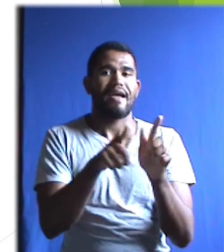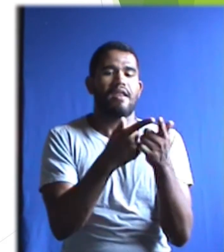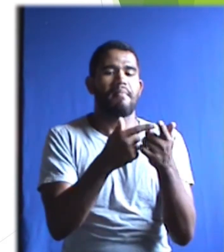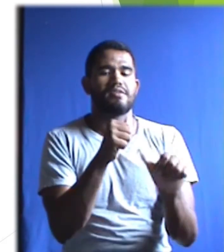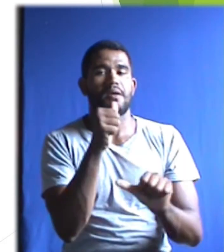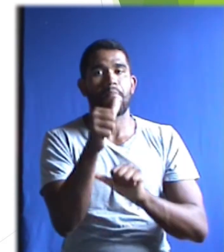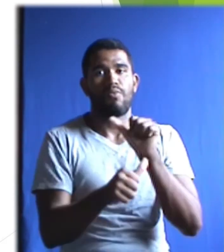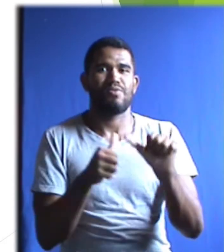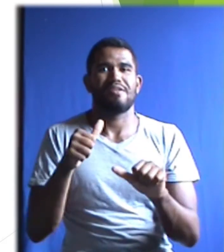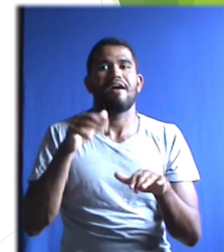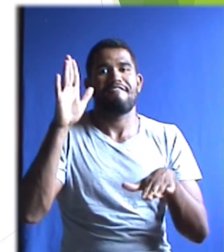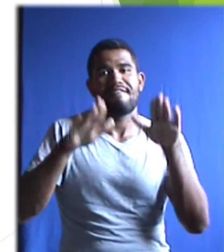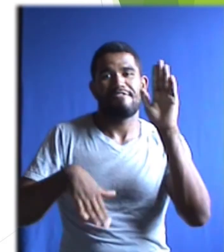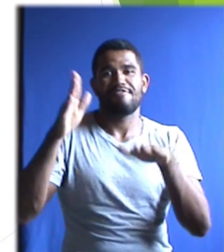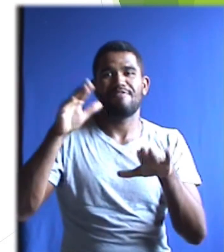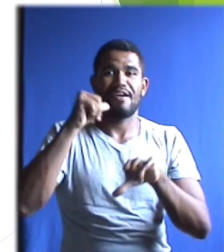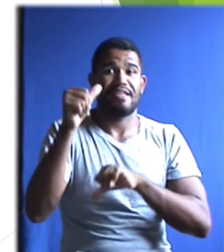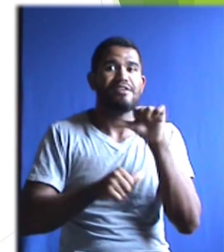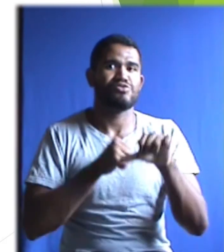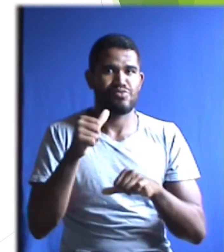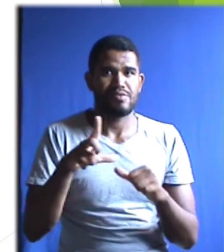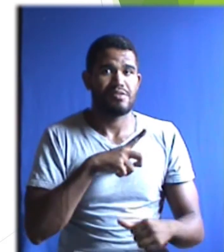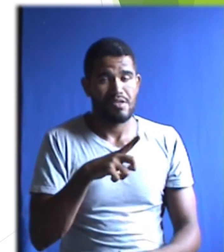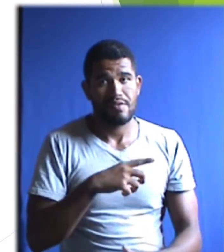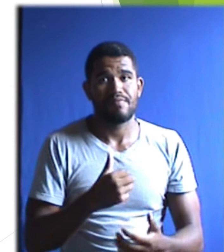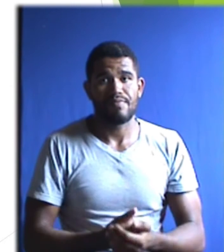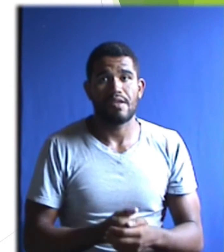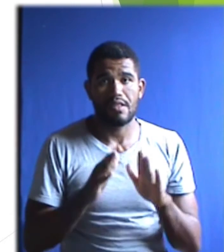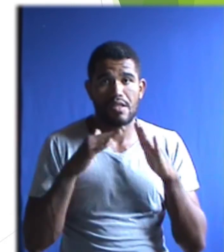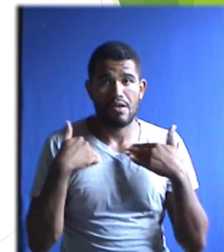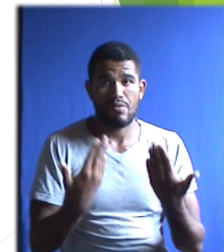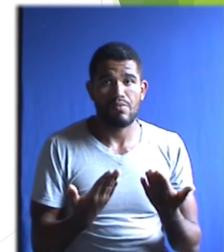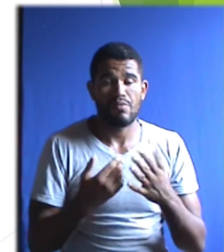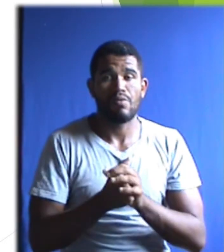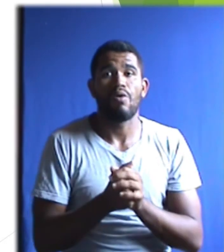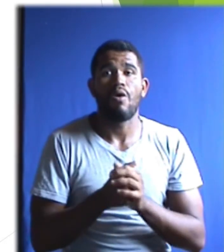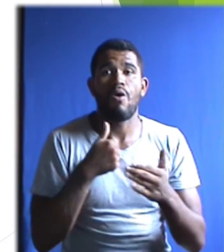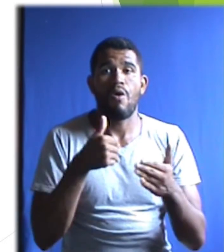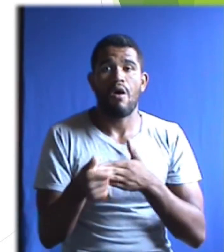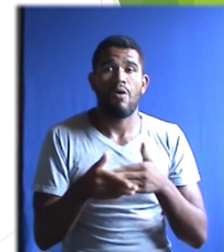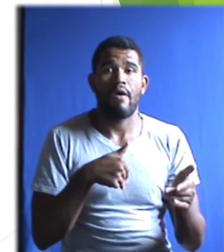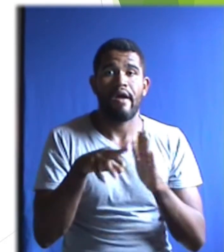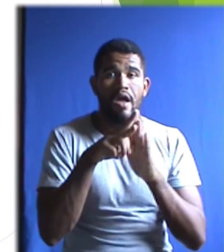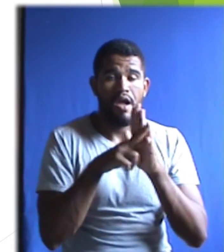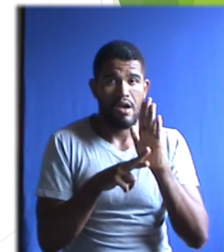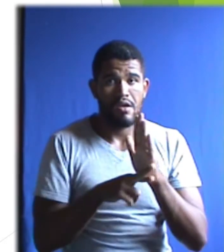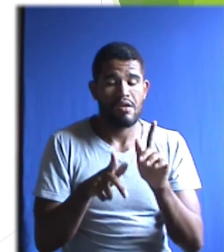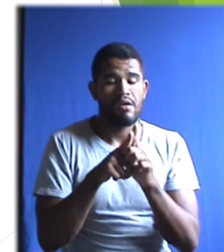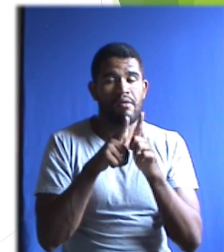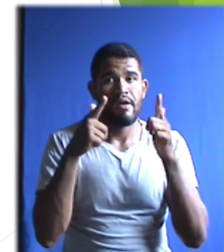época, aquela forma de falar, aquelas variações que começaram a ser aceitas. O valor, então, gente, de qualquer